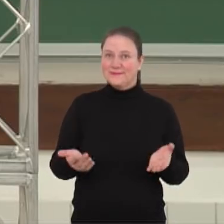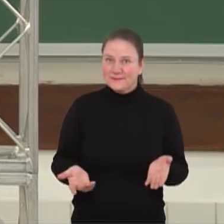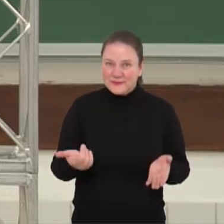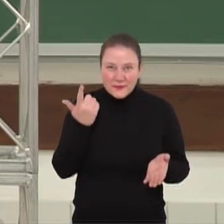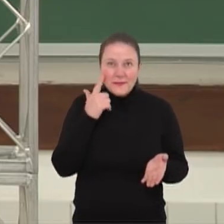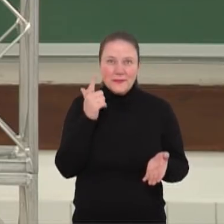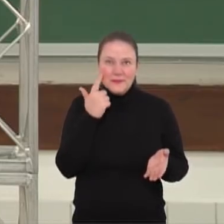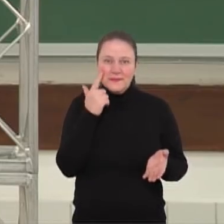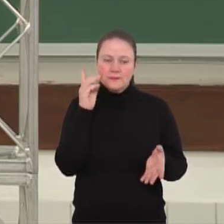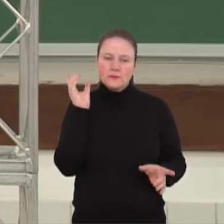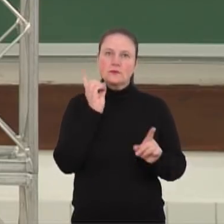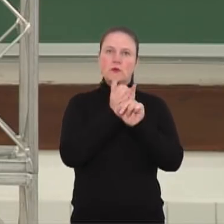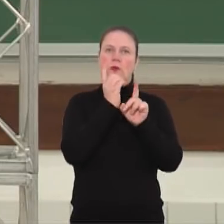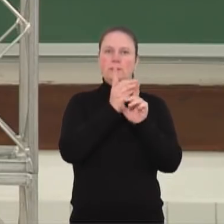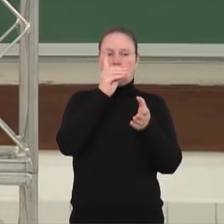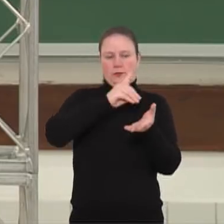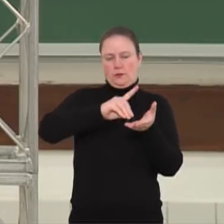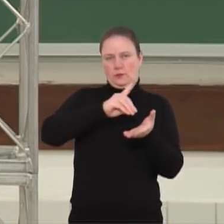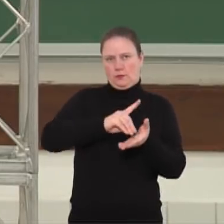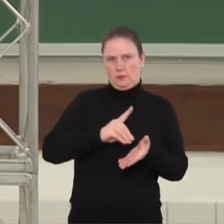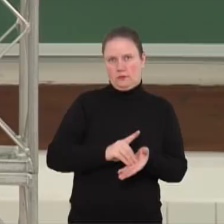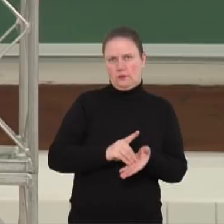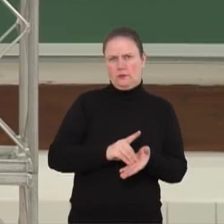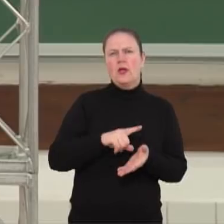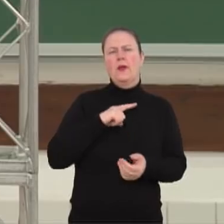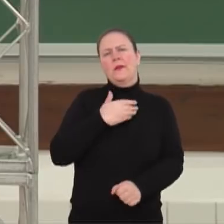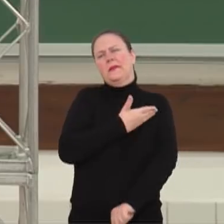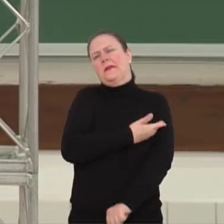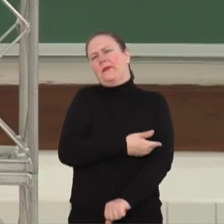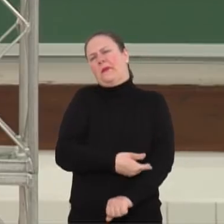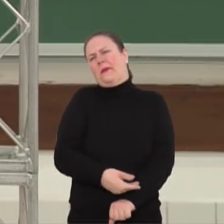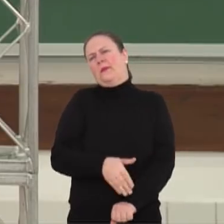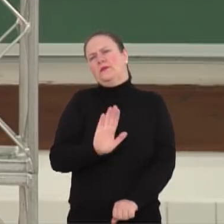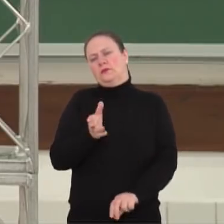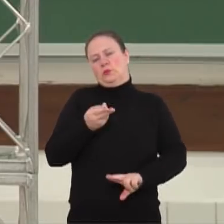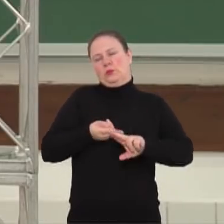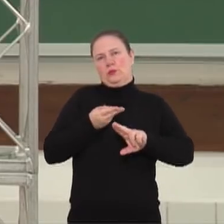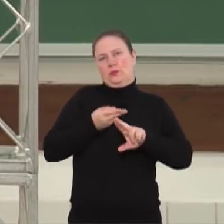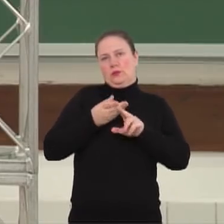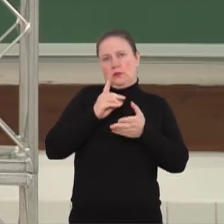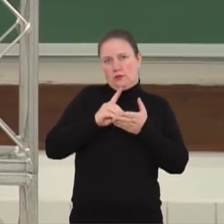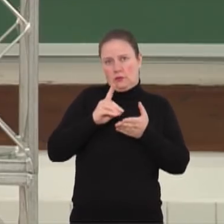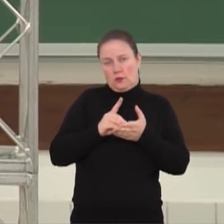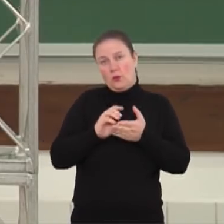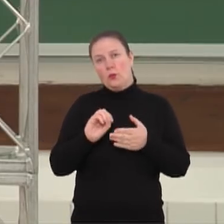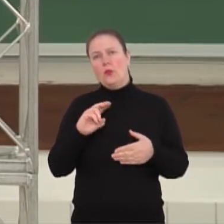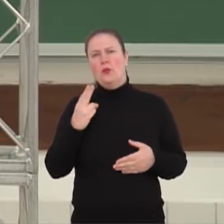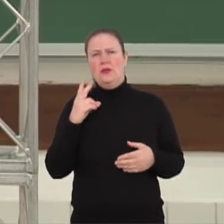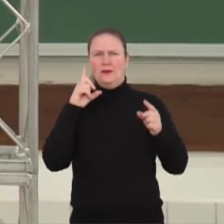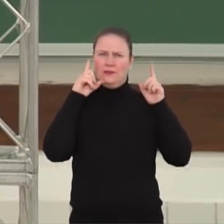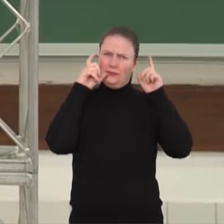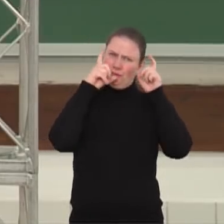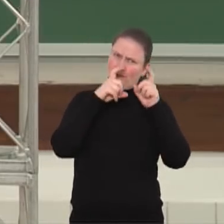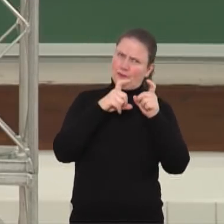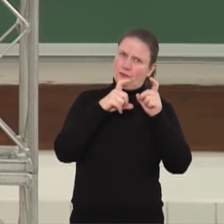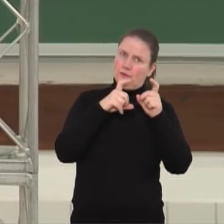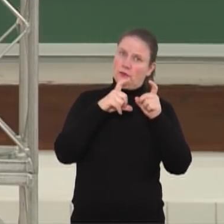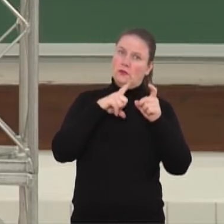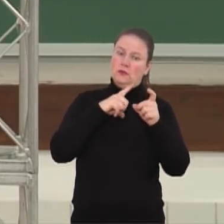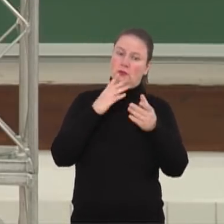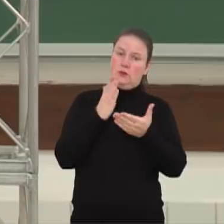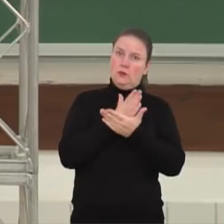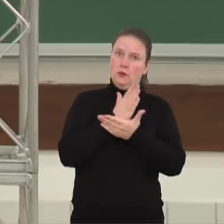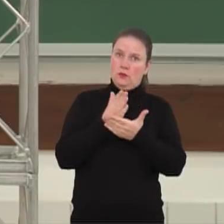Conseguiu achar no seu dicionário? Você tem o hábito de procurar no dicionário? Você sentiu muita dificuldade? Então, o dicionário ele é dividido em